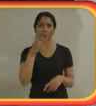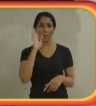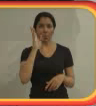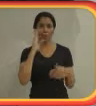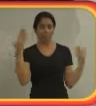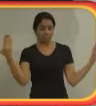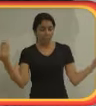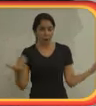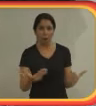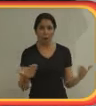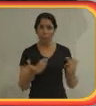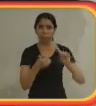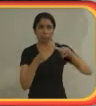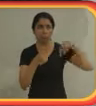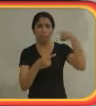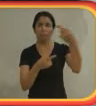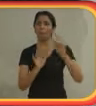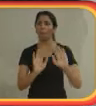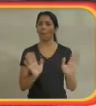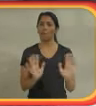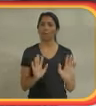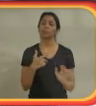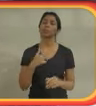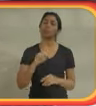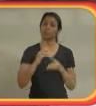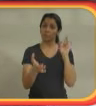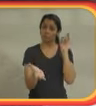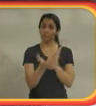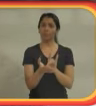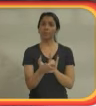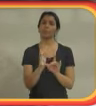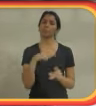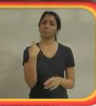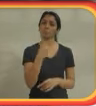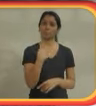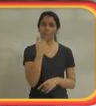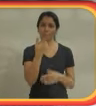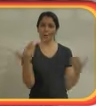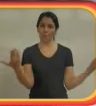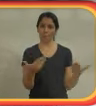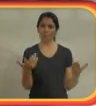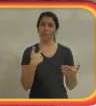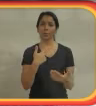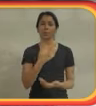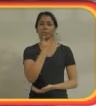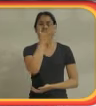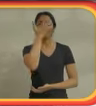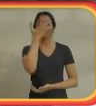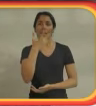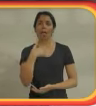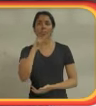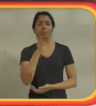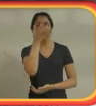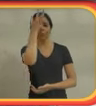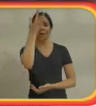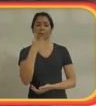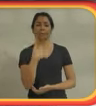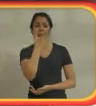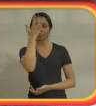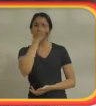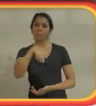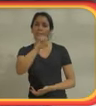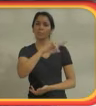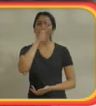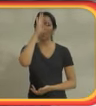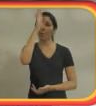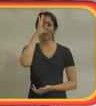não vamos pensar no que vai ser depois? E na verdade mesmo, a gente fala até isso hoje, que é muito mais fácil do que as